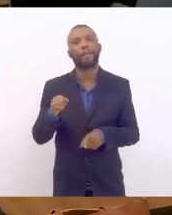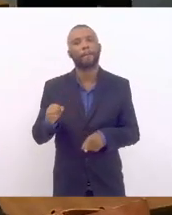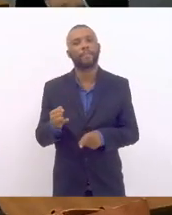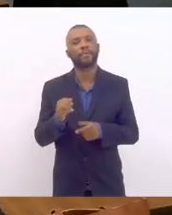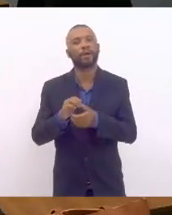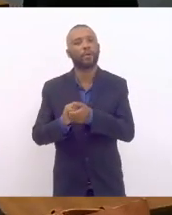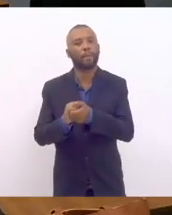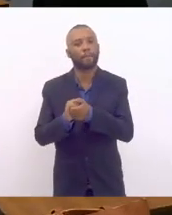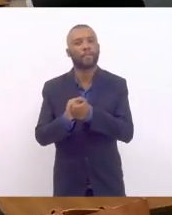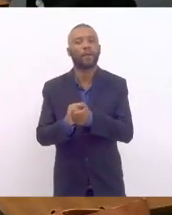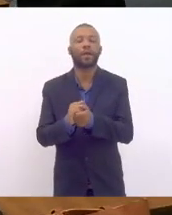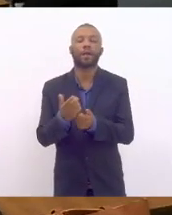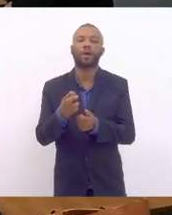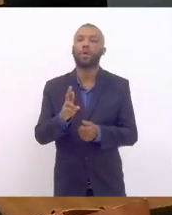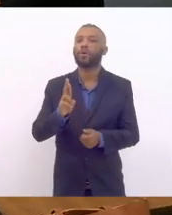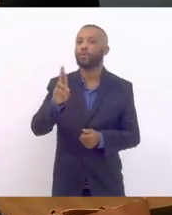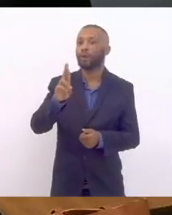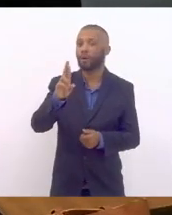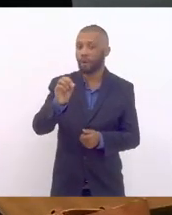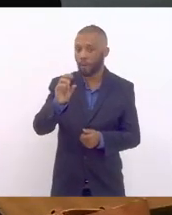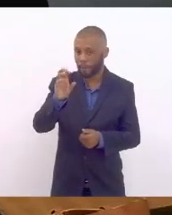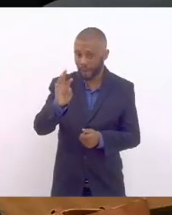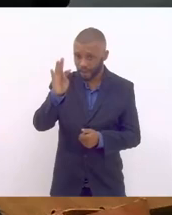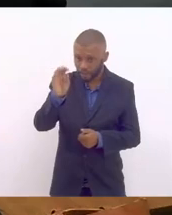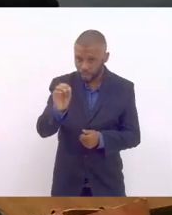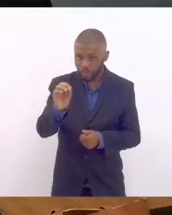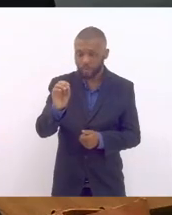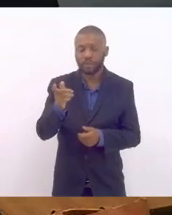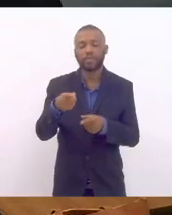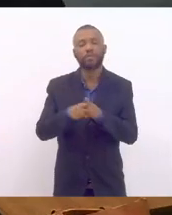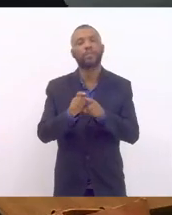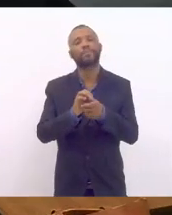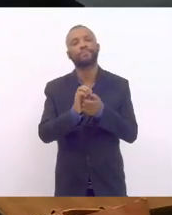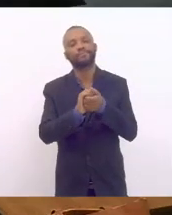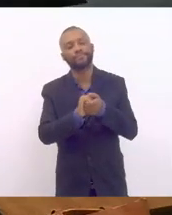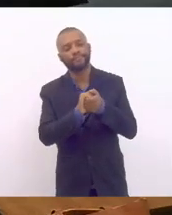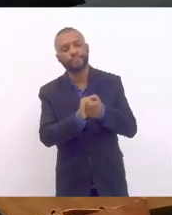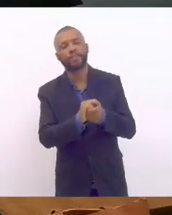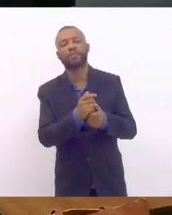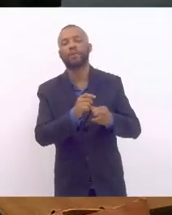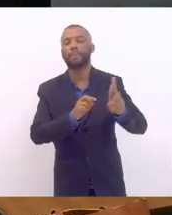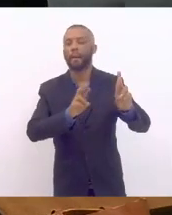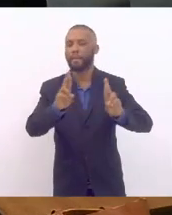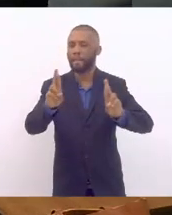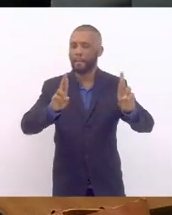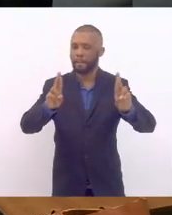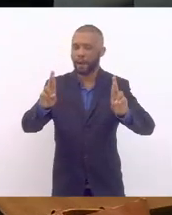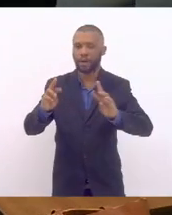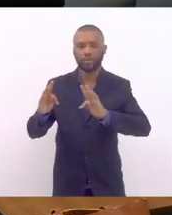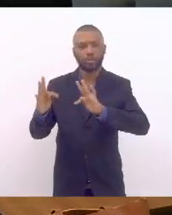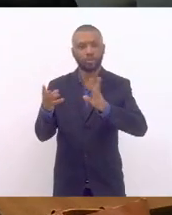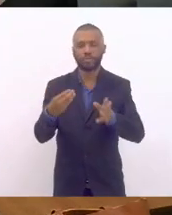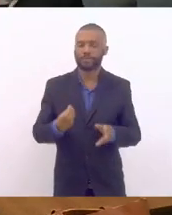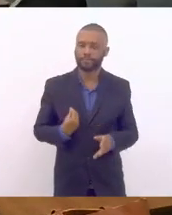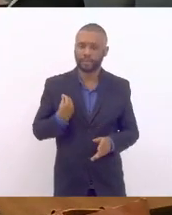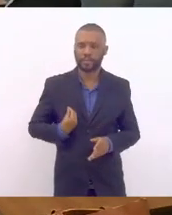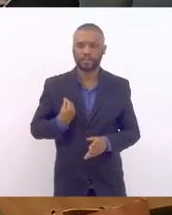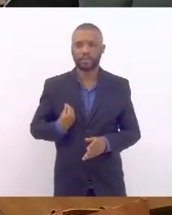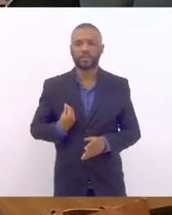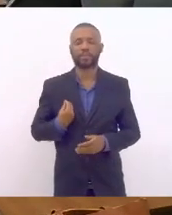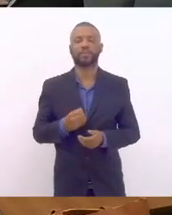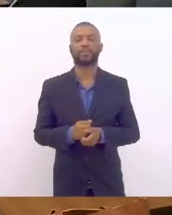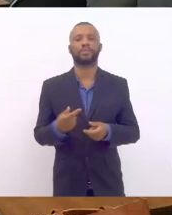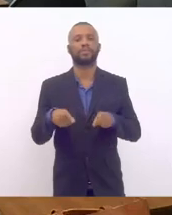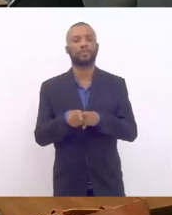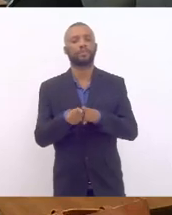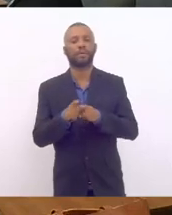o reitor Roberto Rodrigues e assim cumprimentando O Retorno Roberta Rodrigues de comprimento todos os diretores de presentes Também faço